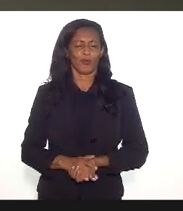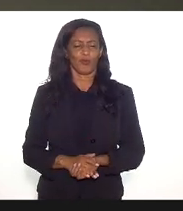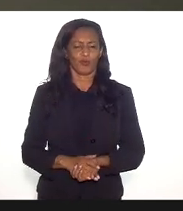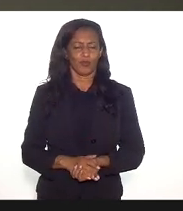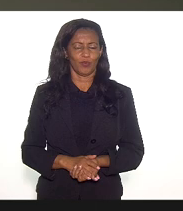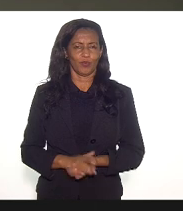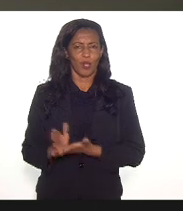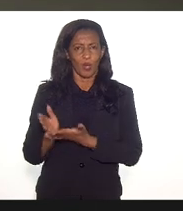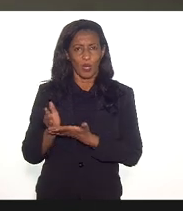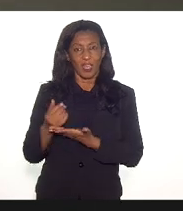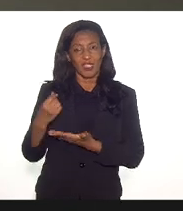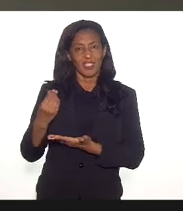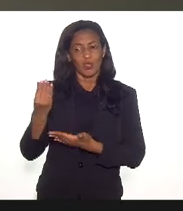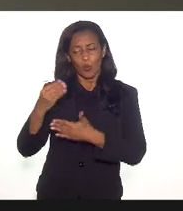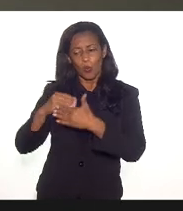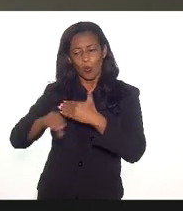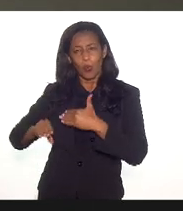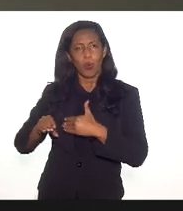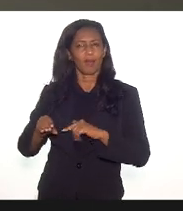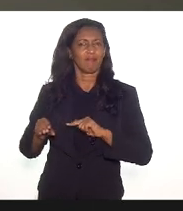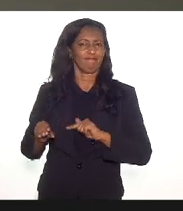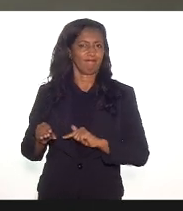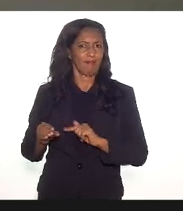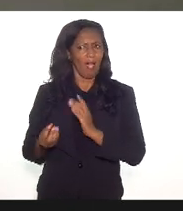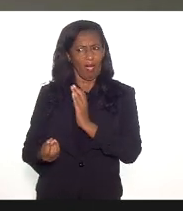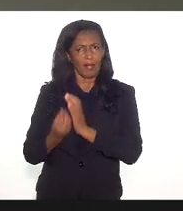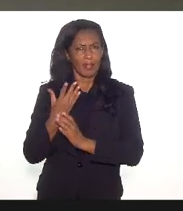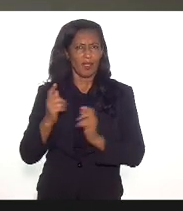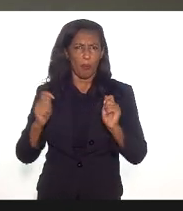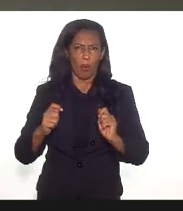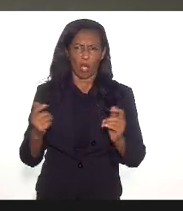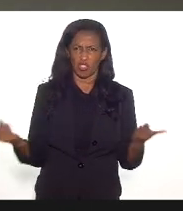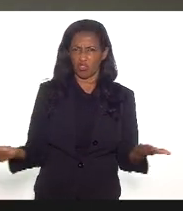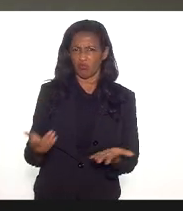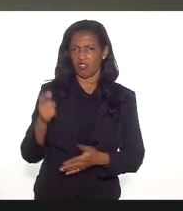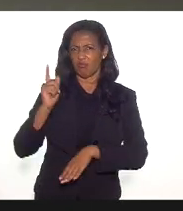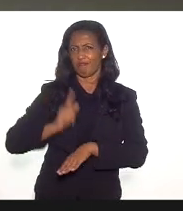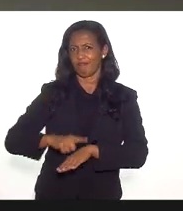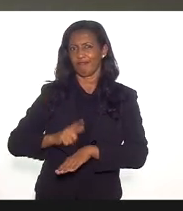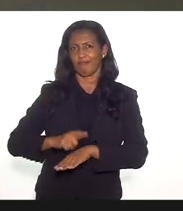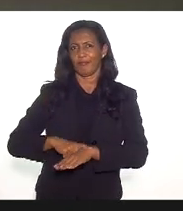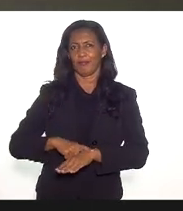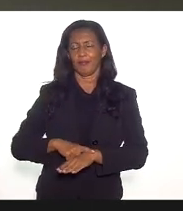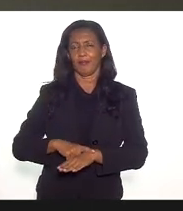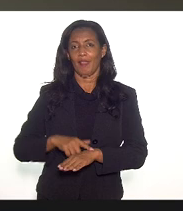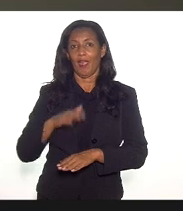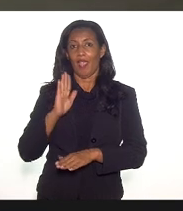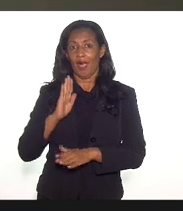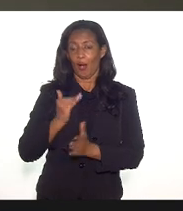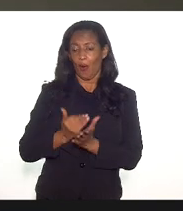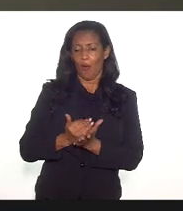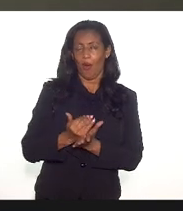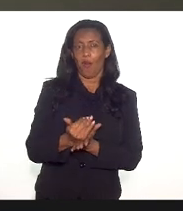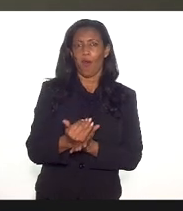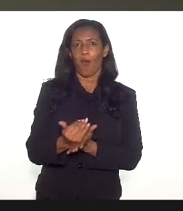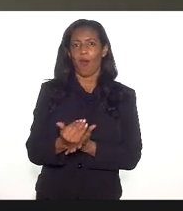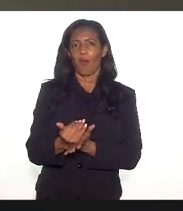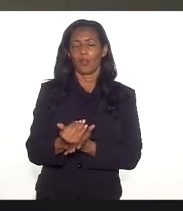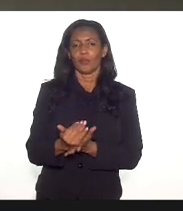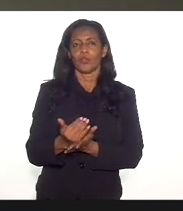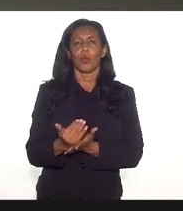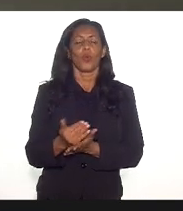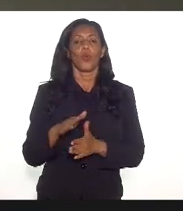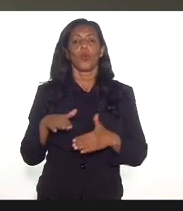os recursos efetivamente. A criação, acho que ela pode ser imediata, agora o ingresso dos recursos é que nós gostaríamos